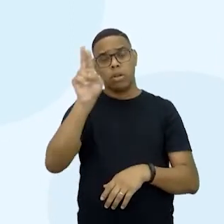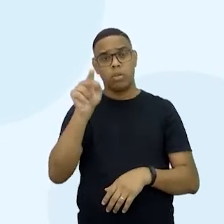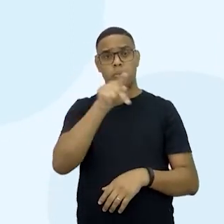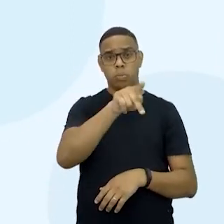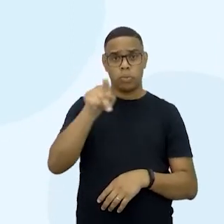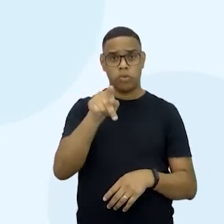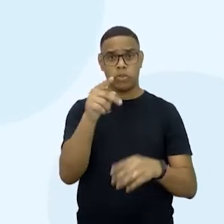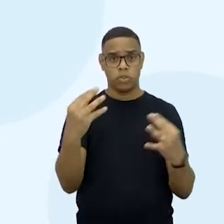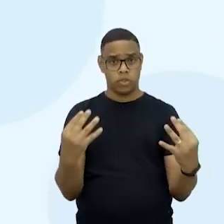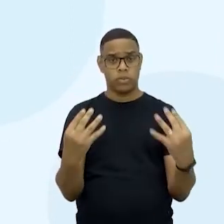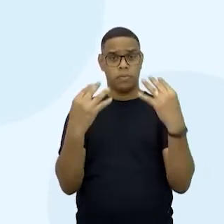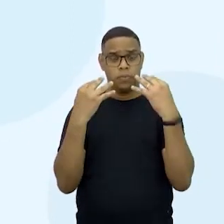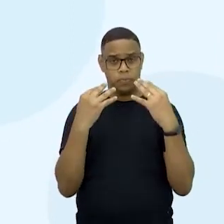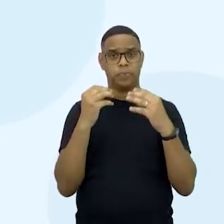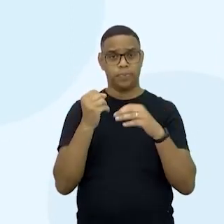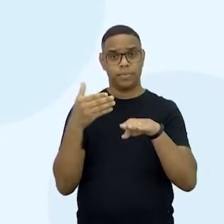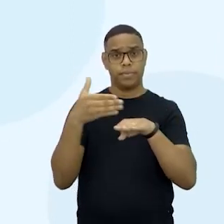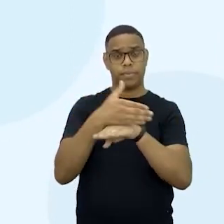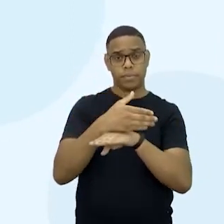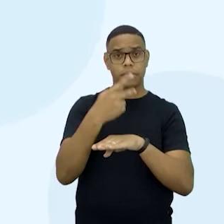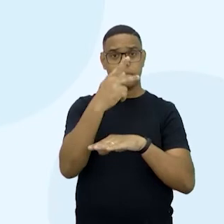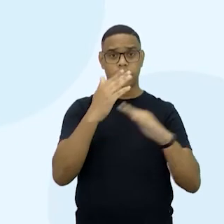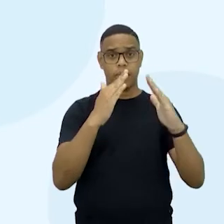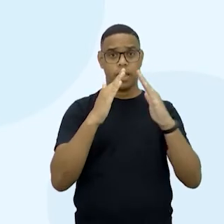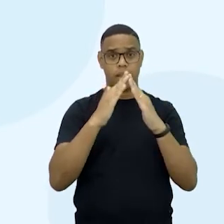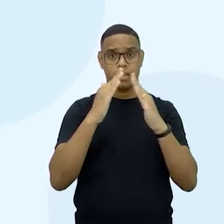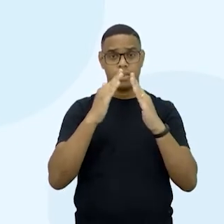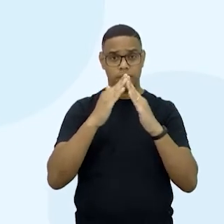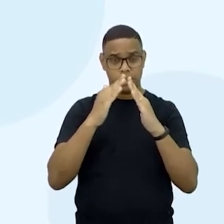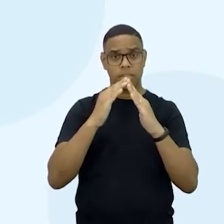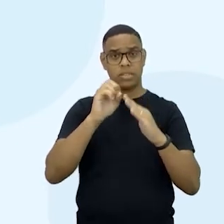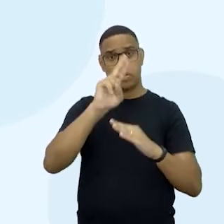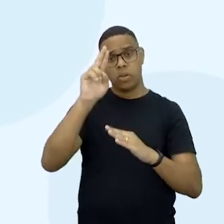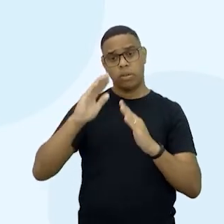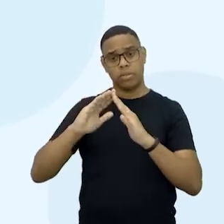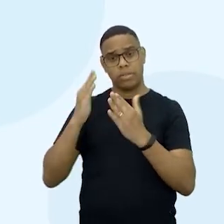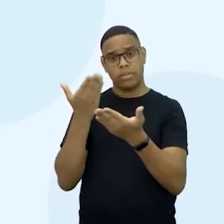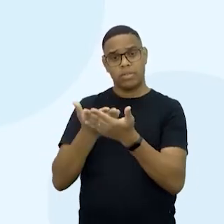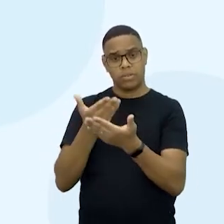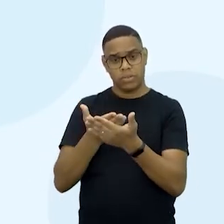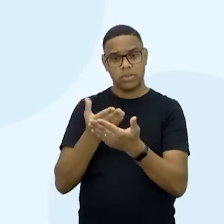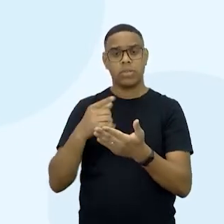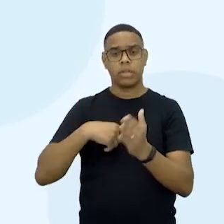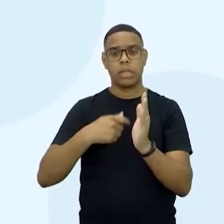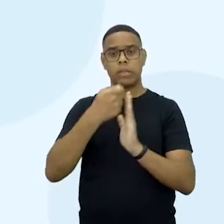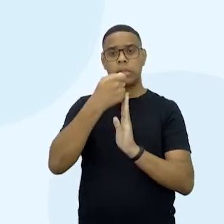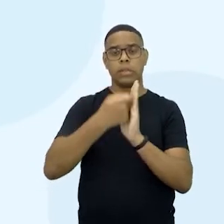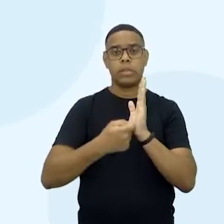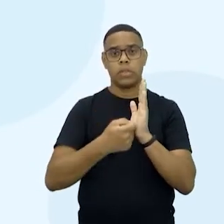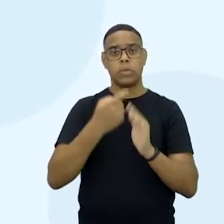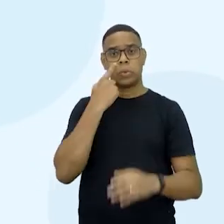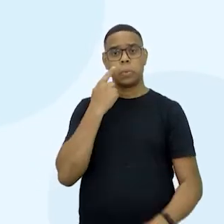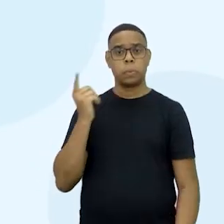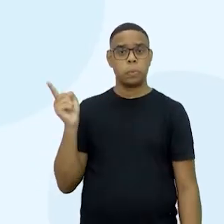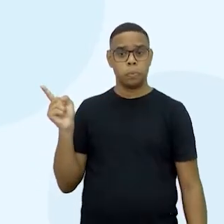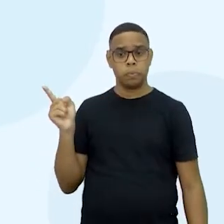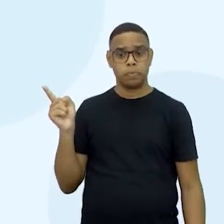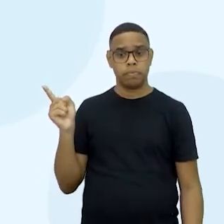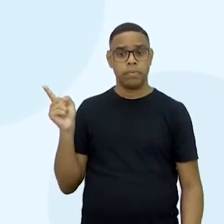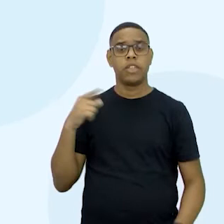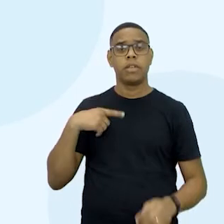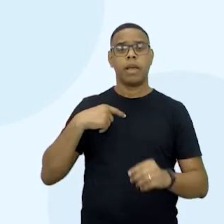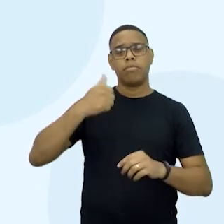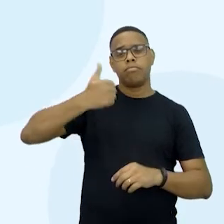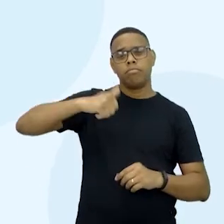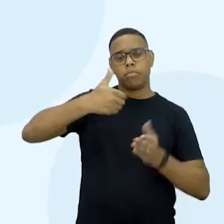estejam aí nos assistindo também podem acessar aí na casa de vocês ou na escola esse texto que a gente vai fazer uma análise